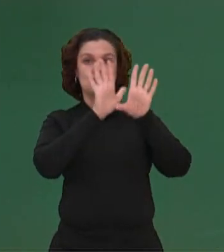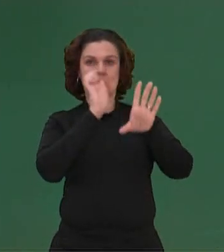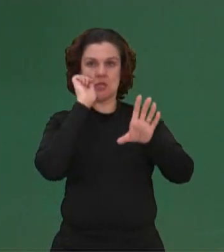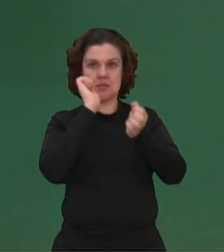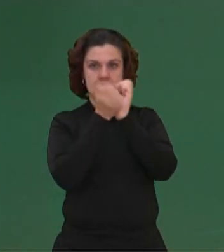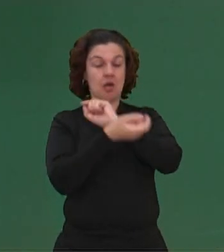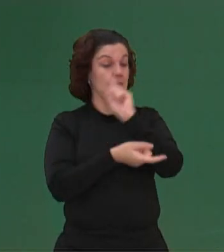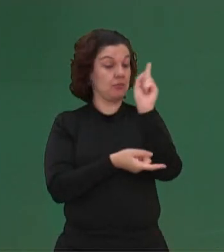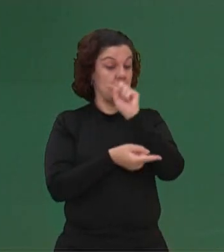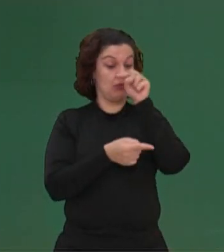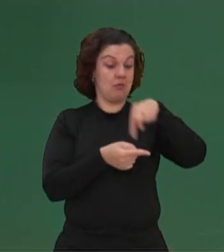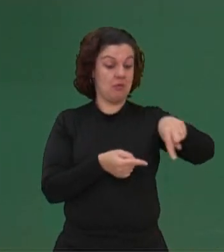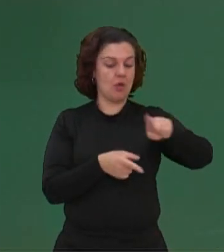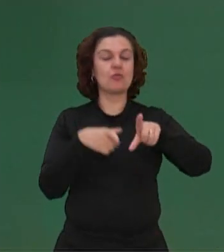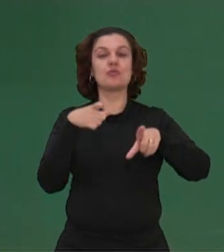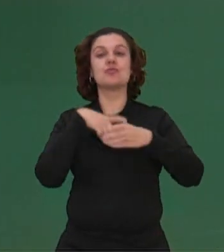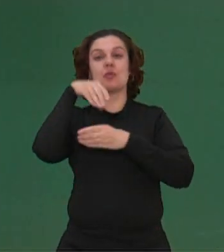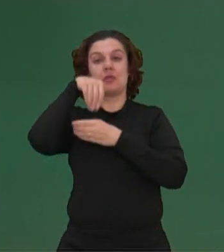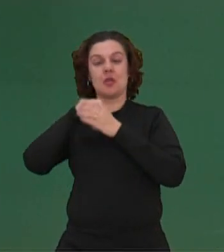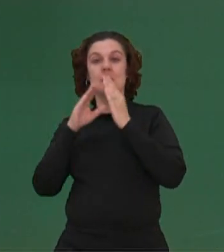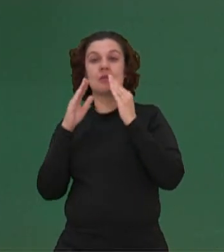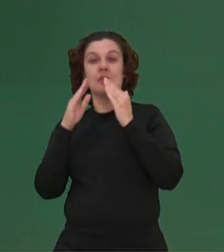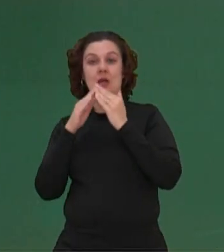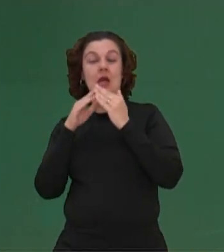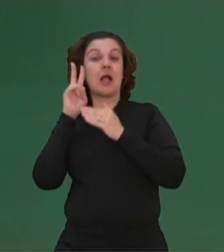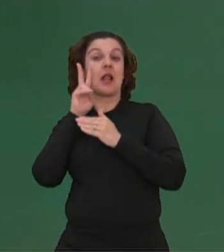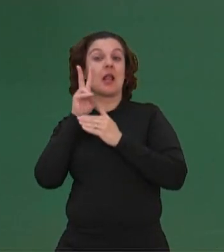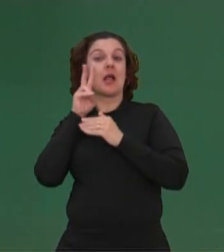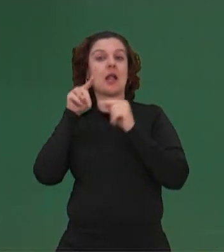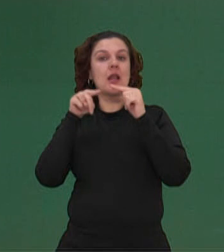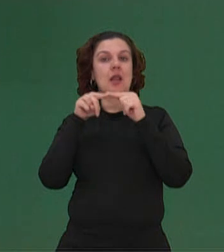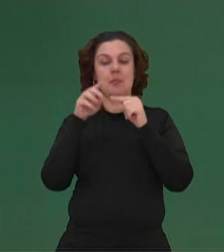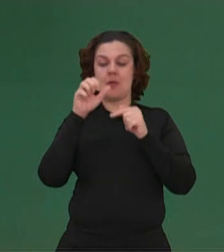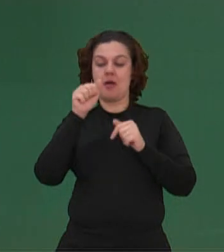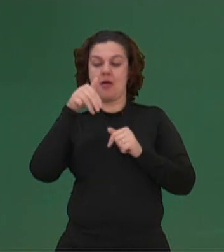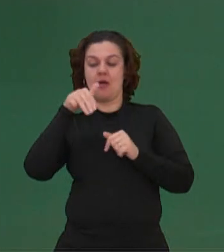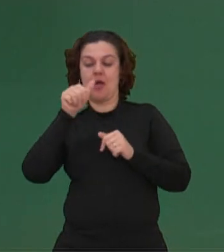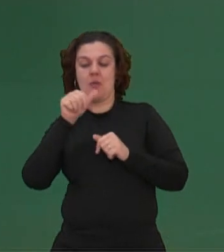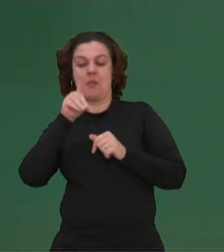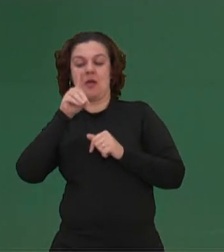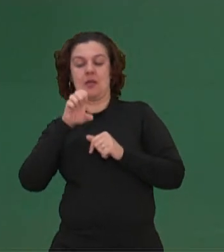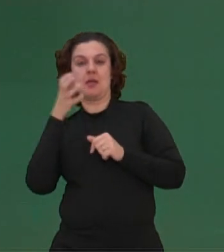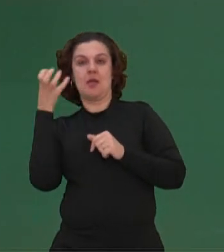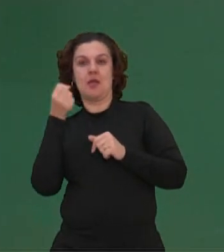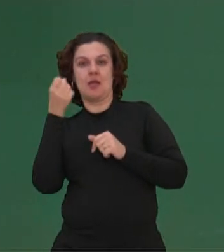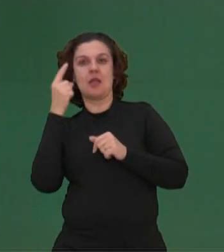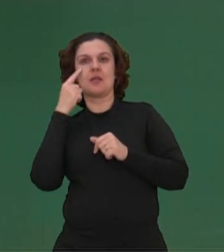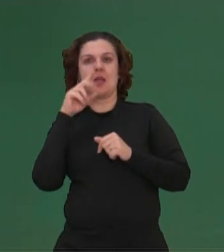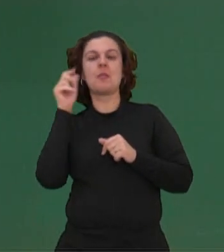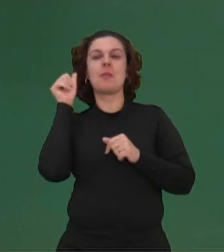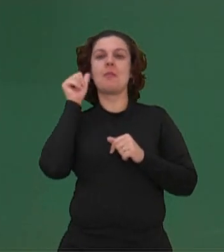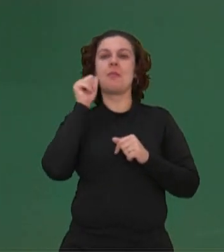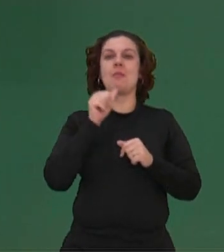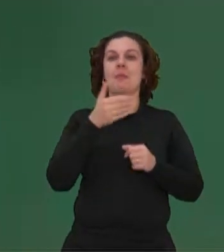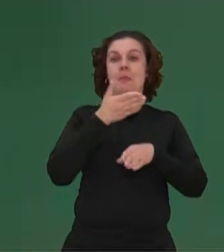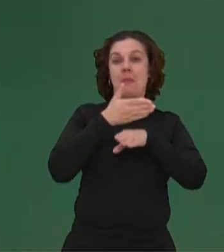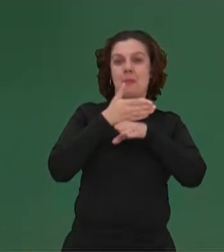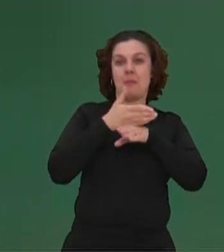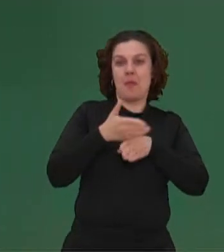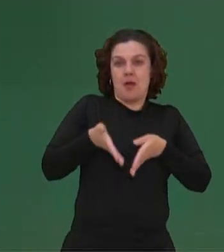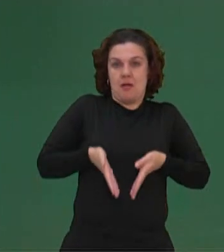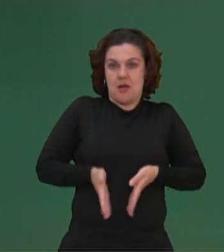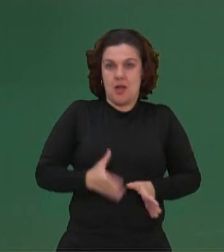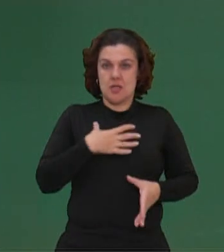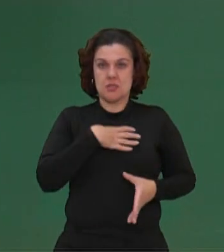açúcar. Muitos escravos domésticos, incluindo, lembra, ama de leite, uma dessas ocupações, um dos